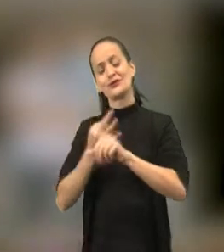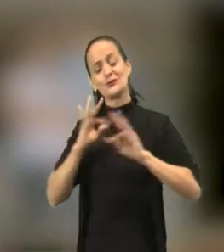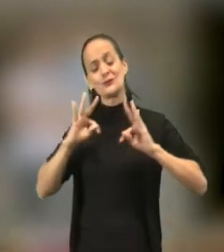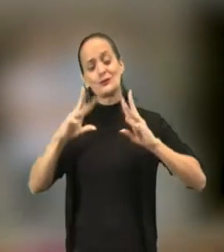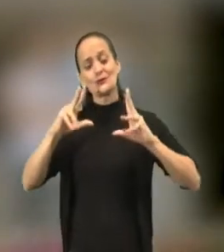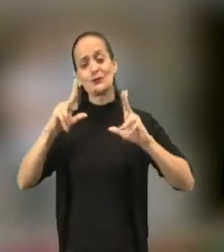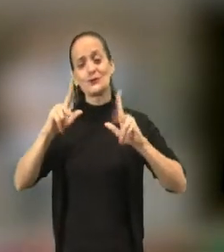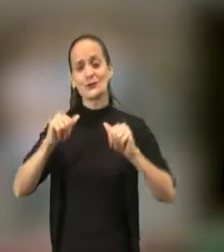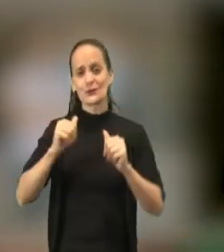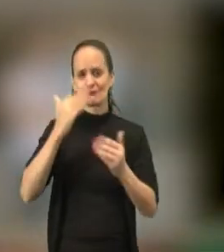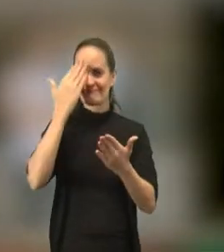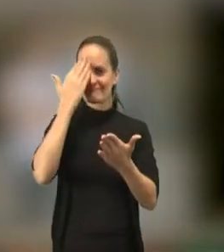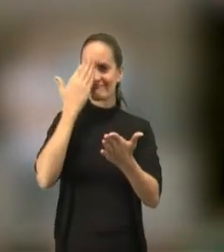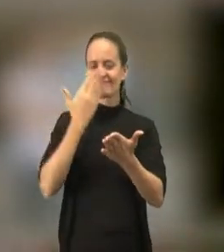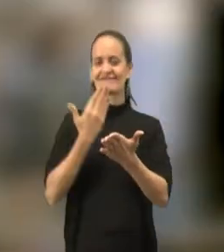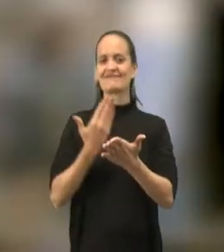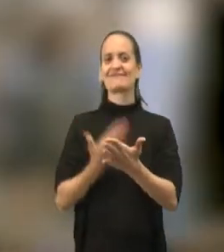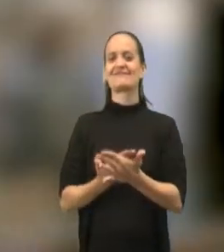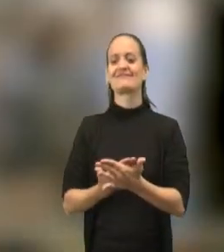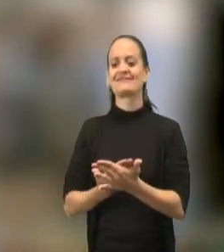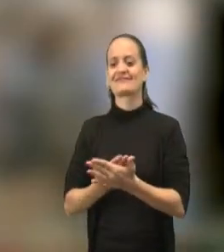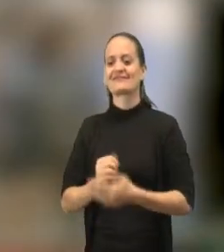crê.